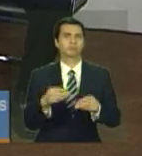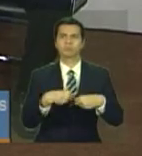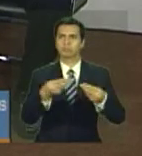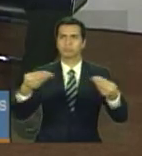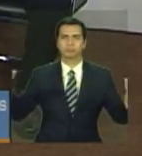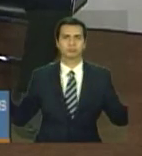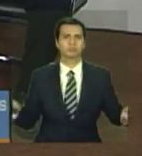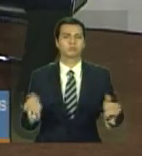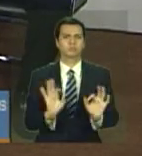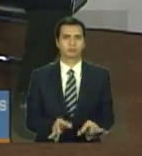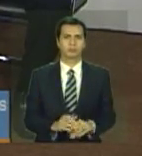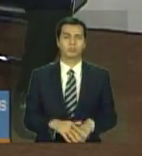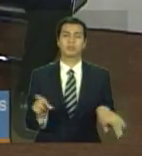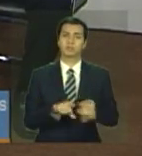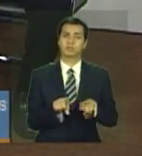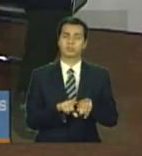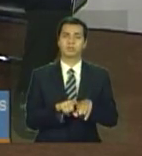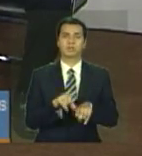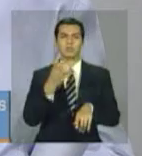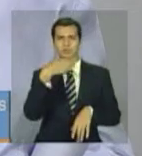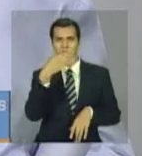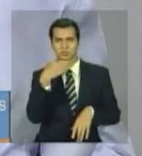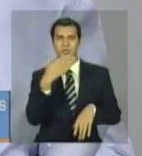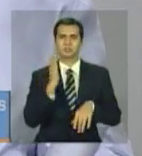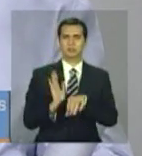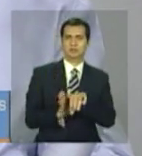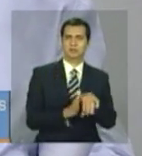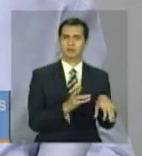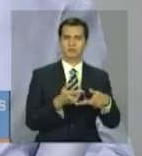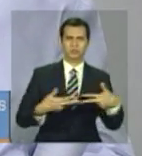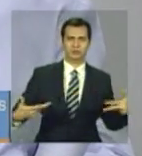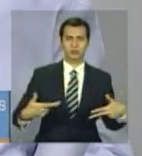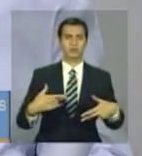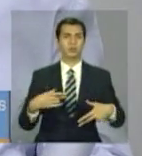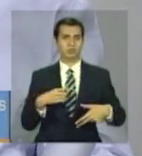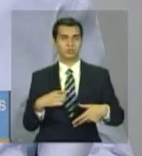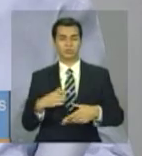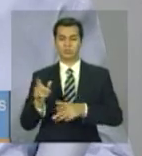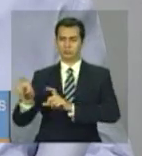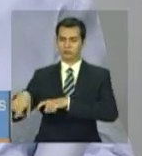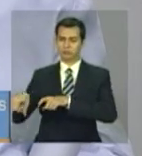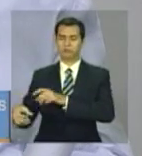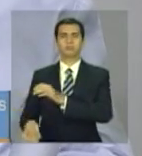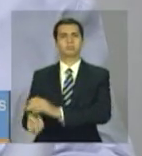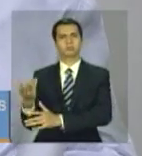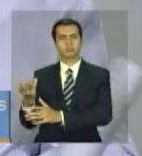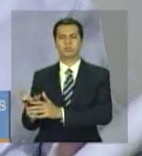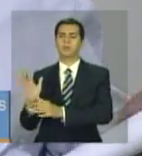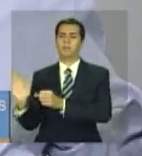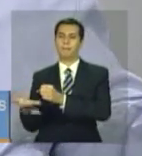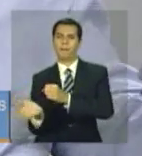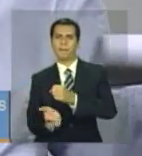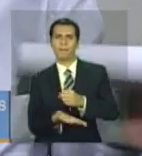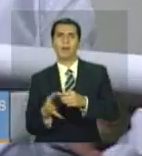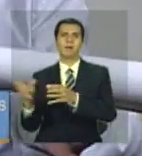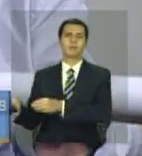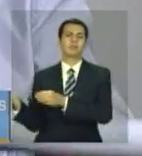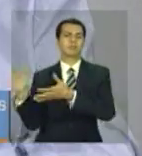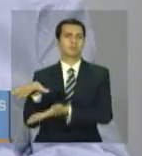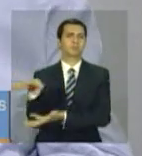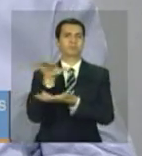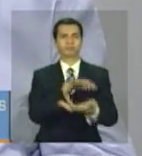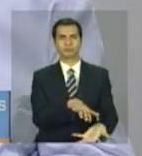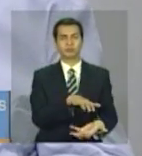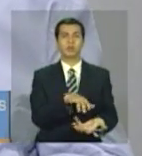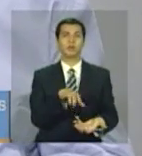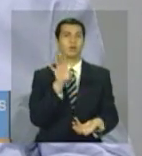na unidade, ele tem que chegar, às vezes, até a questão do armazenamento nessas unidades. Às vezes ela não é suficiente para